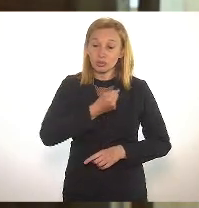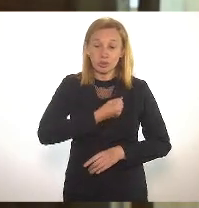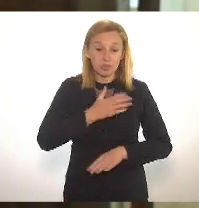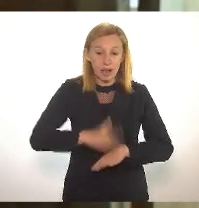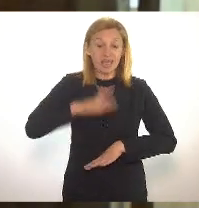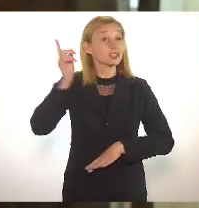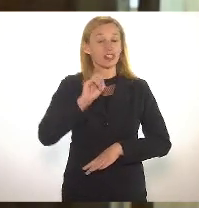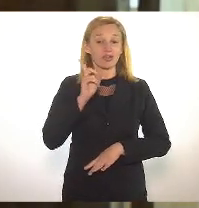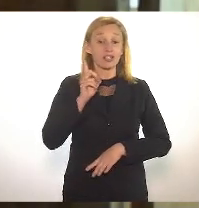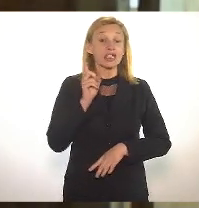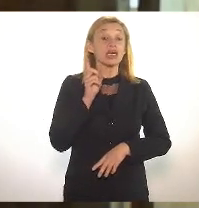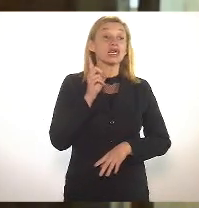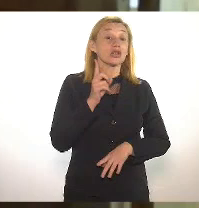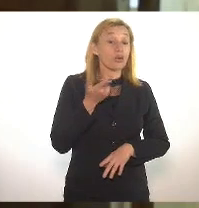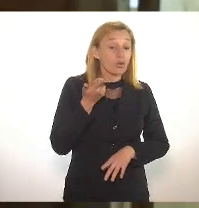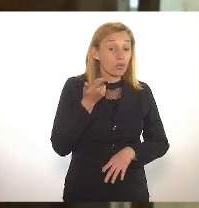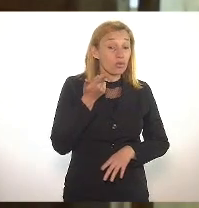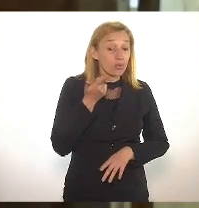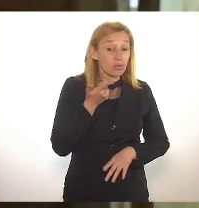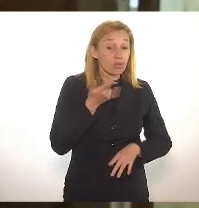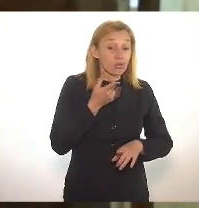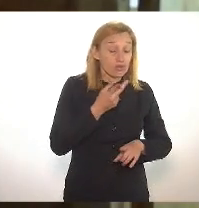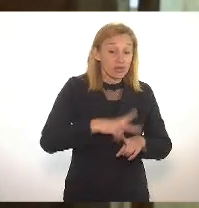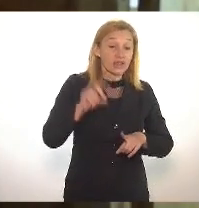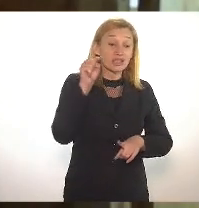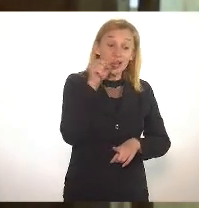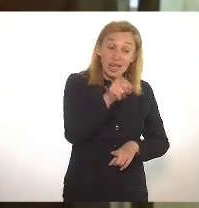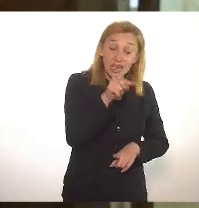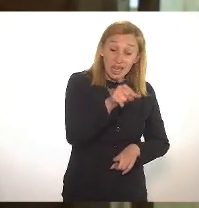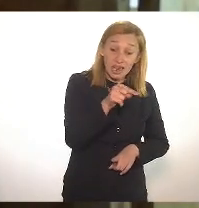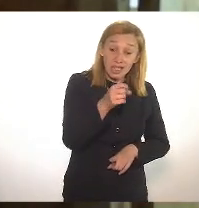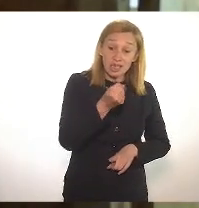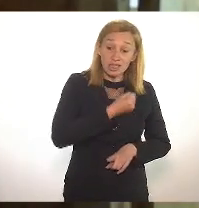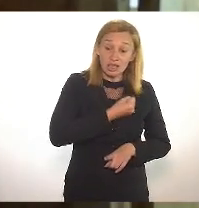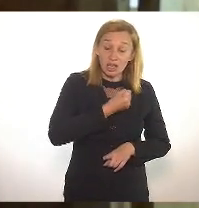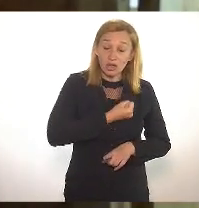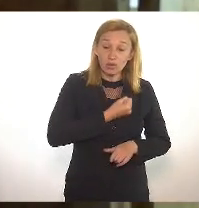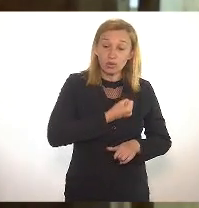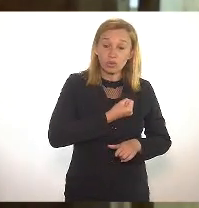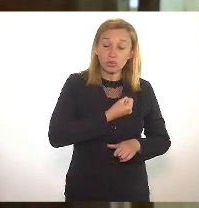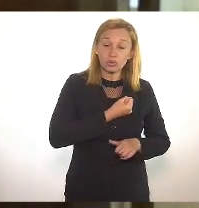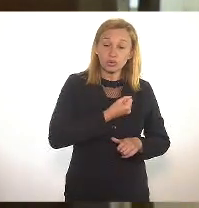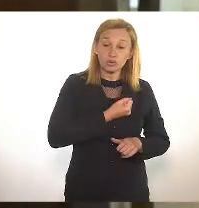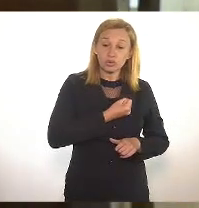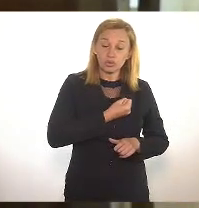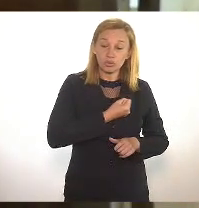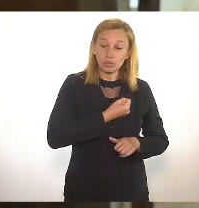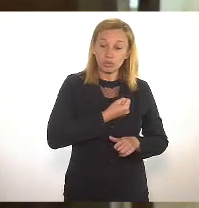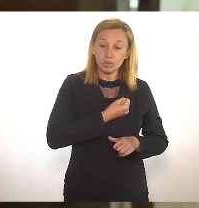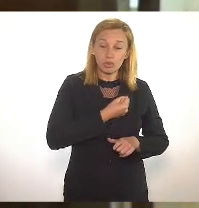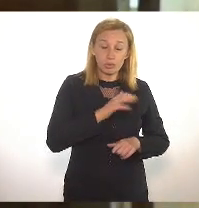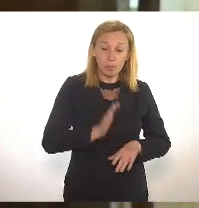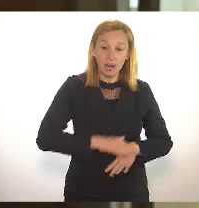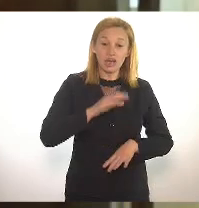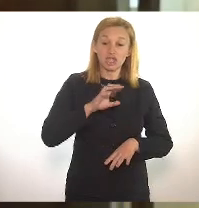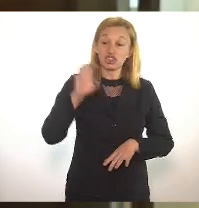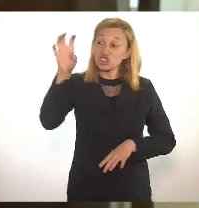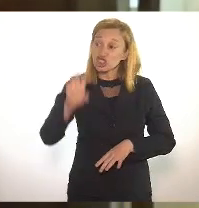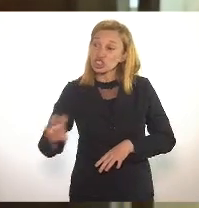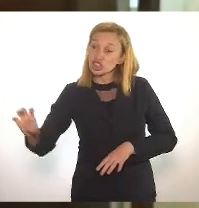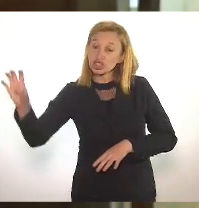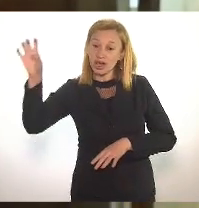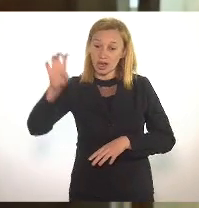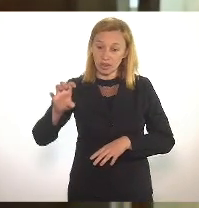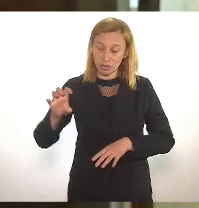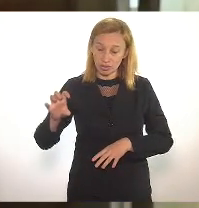aquele que tem maioria nos colégios eleitorais mais expressivos em